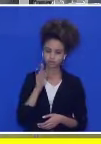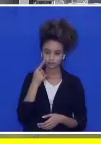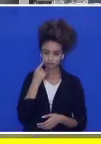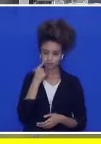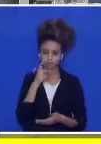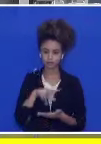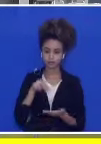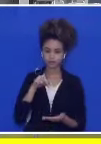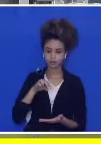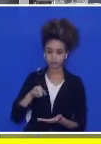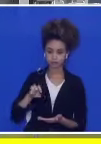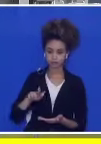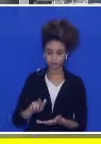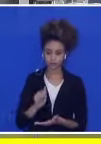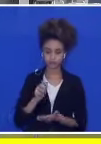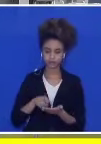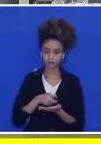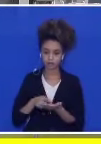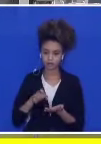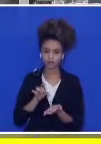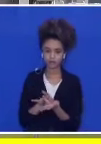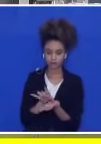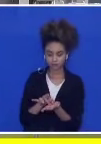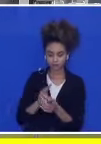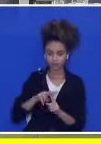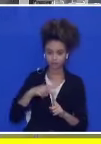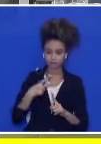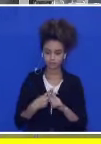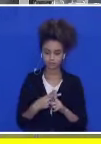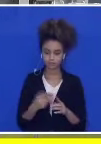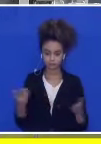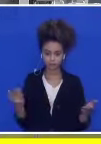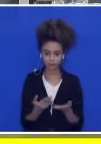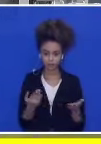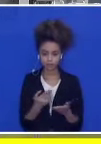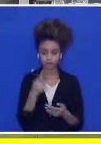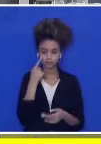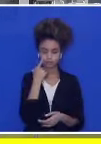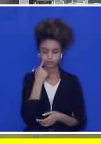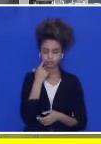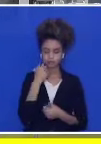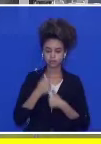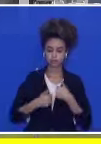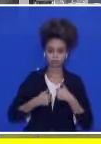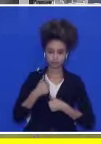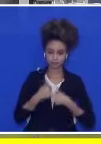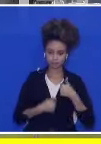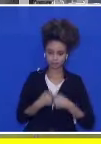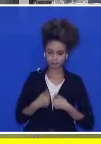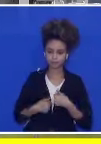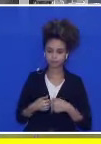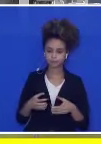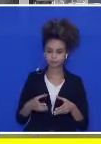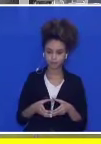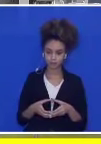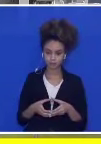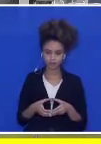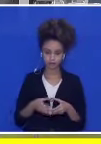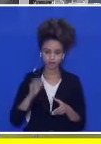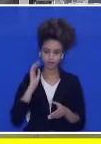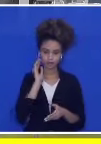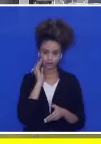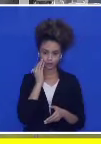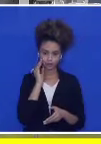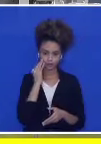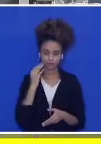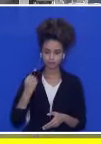acompanhamos os sorteios da Mega Sena, da Quina, da Loto Fácil, da Dupla Sena. Agora você conferindo Time Mania. Bola rosa, número